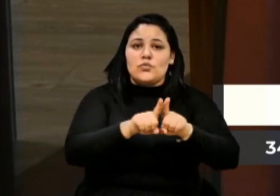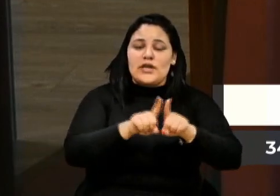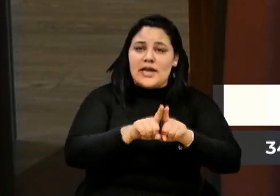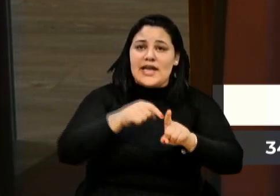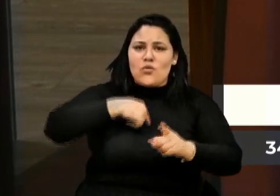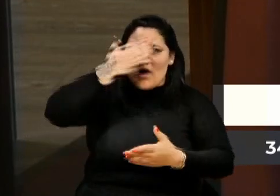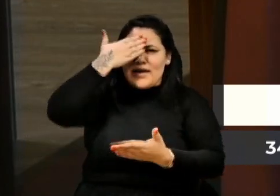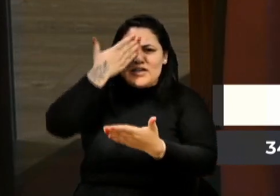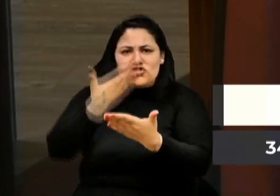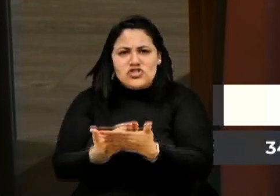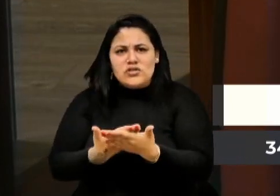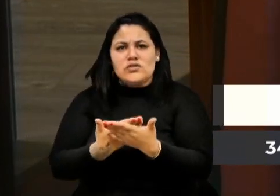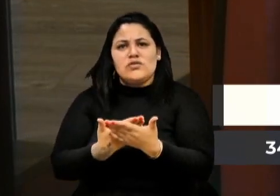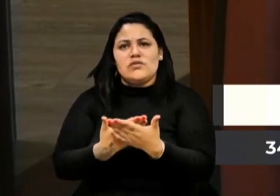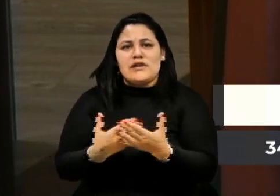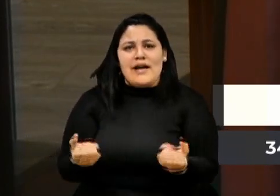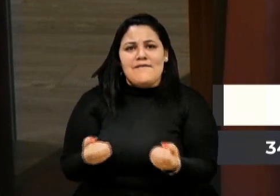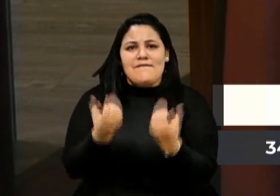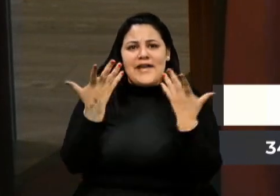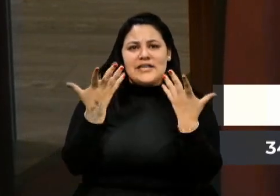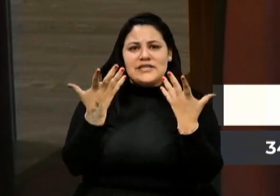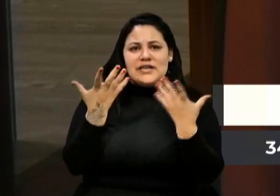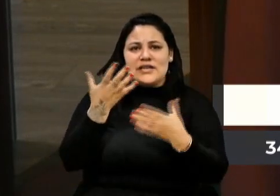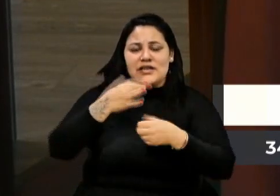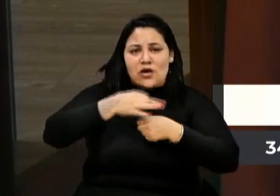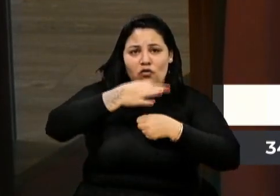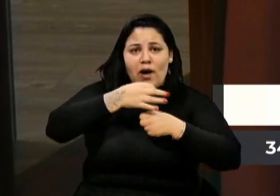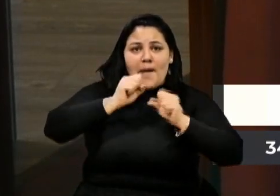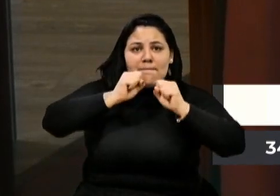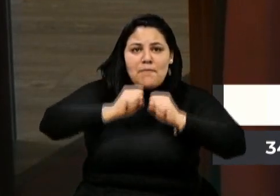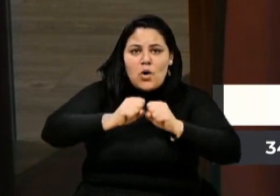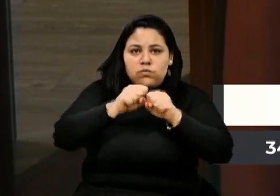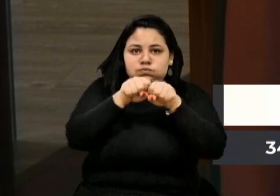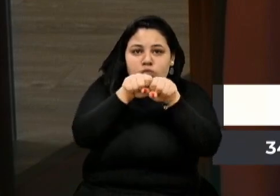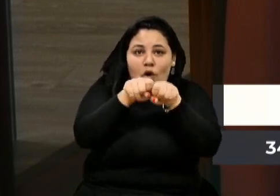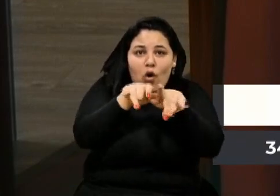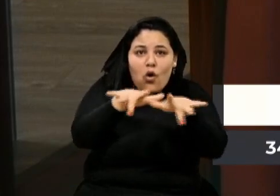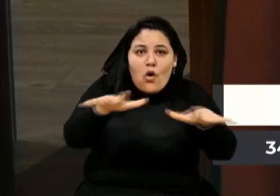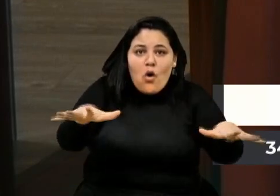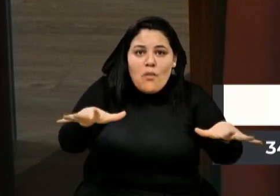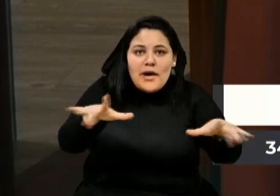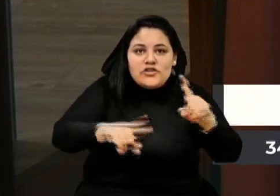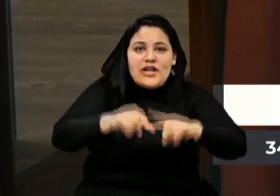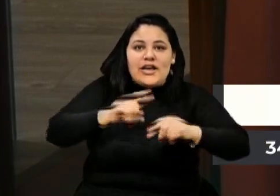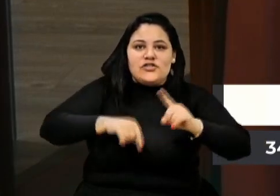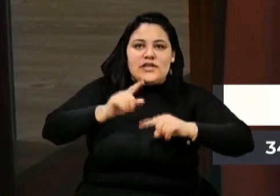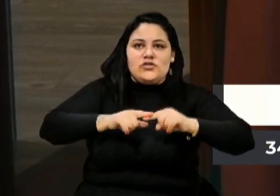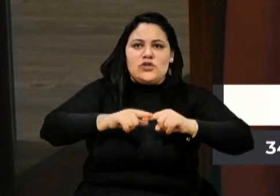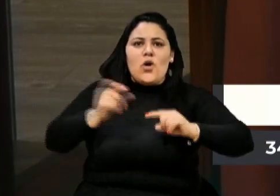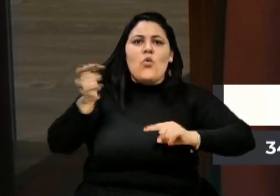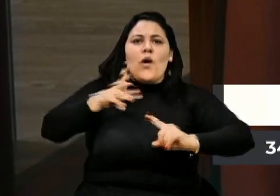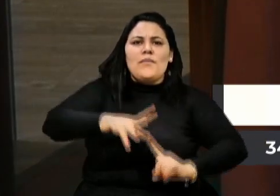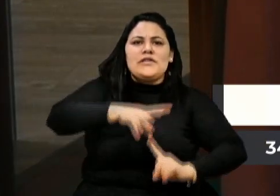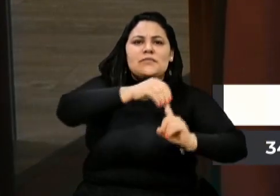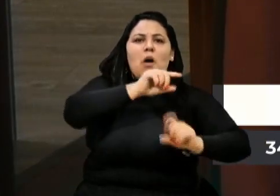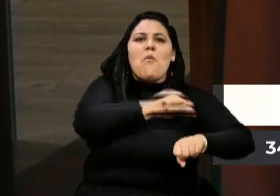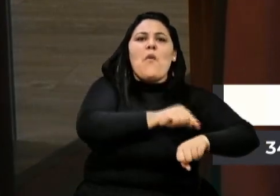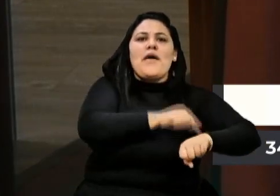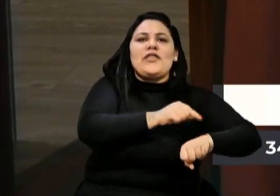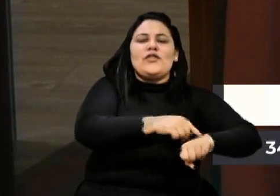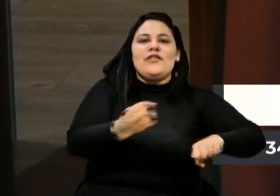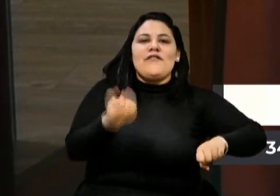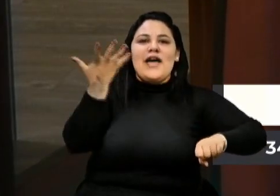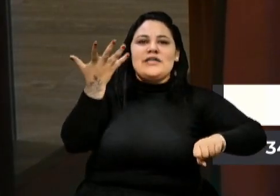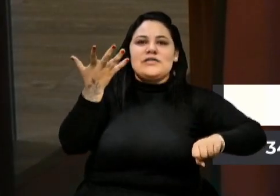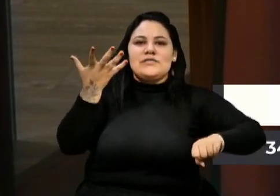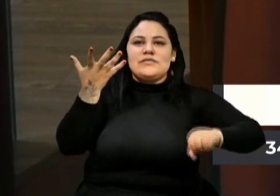Festa da Uva pode descentralizar as suas atividades. O que a gente observa? Quais são os principais momentos da Festa da Uva? A